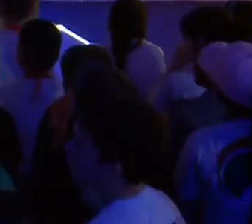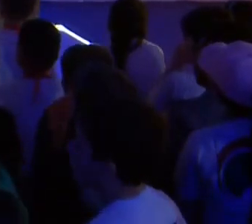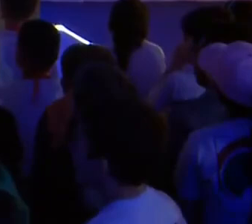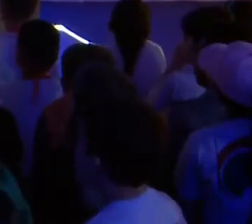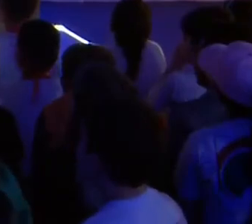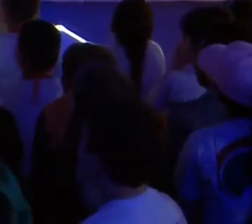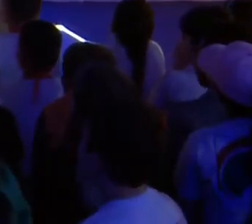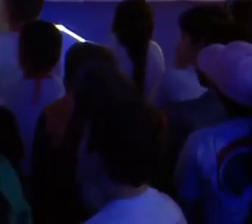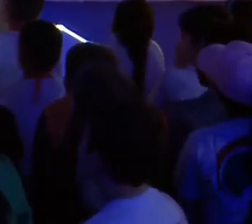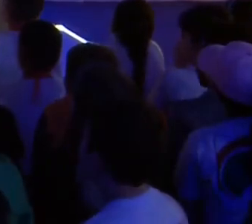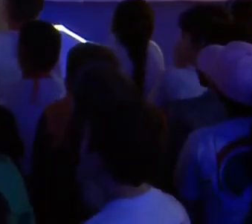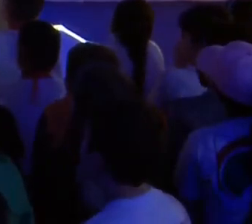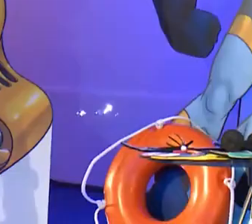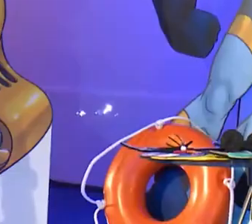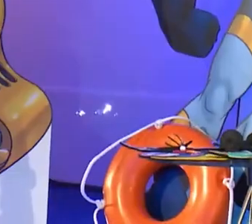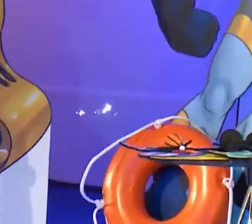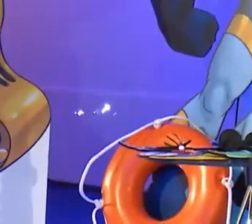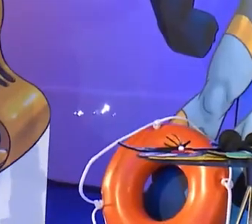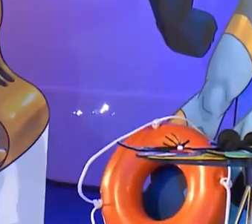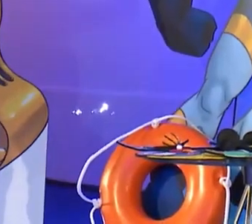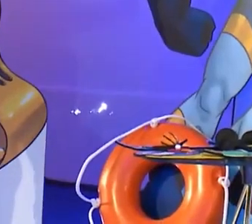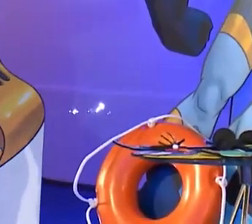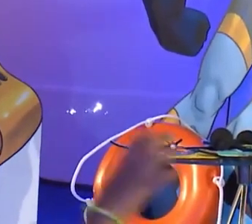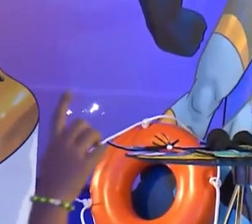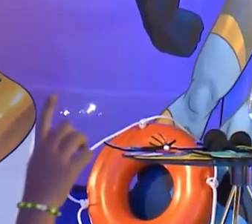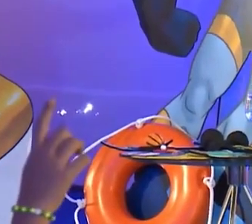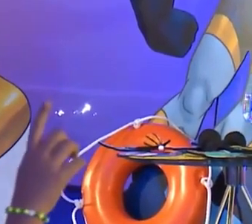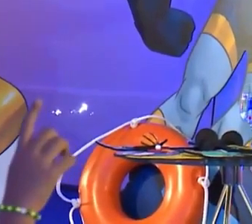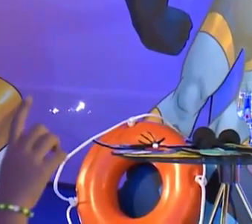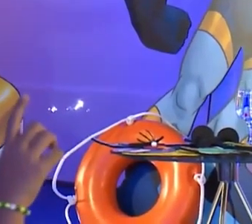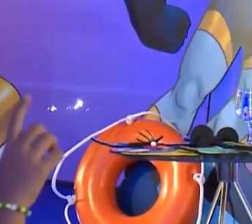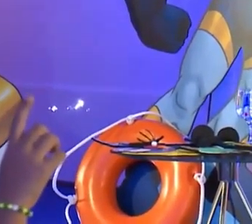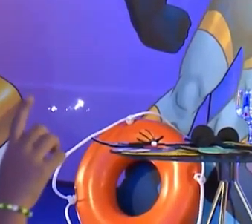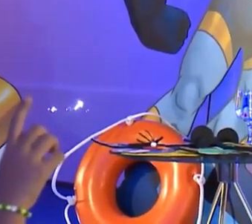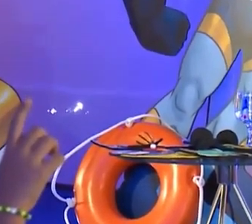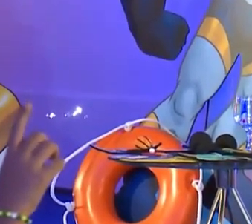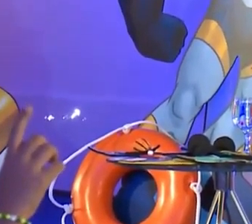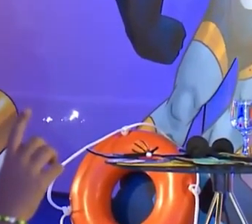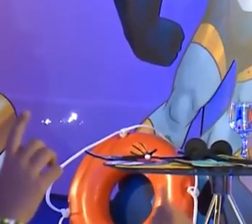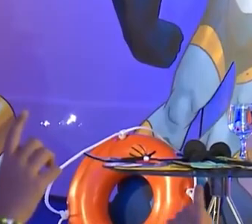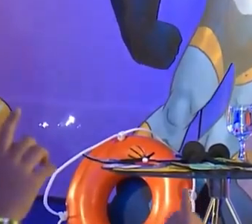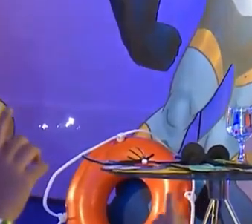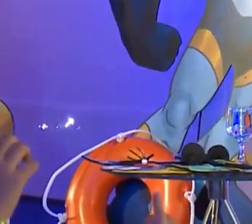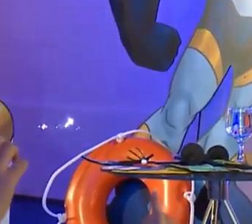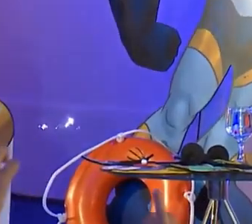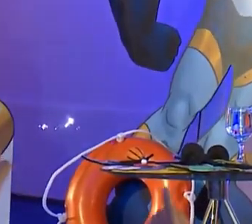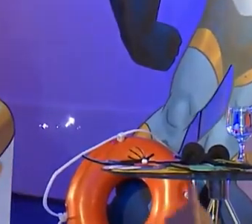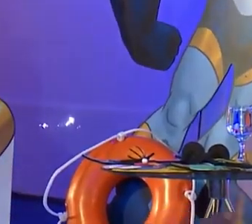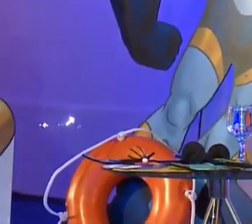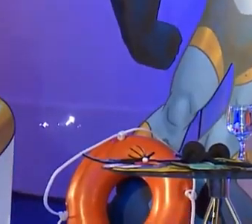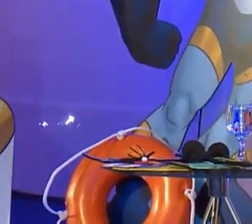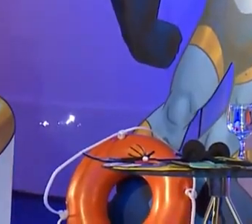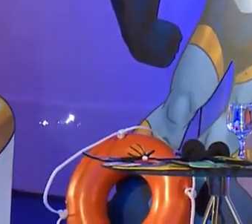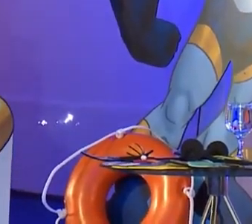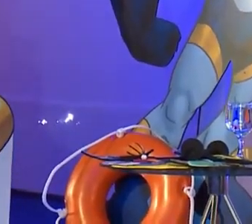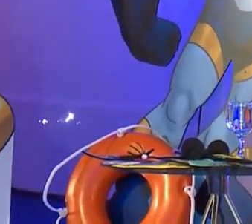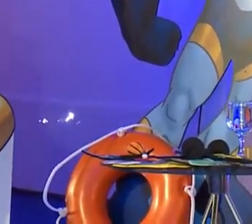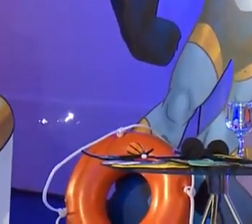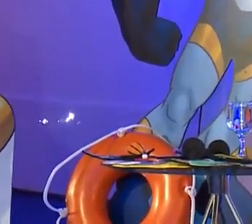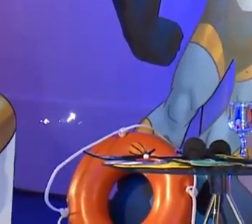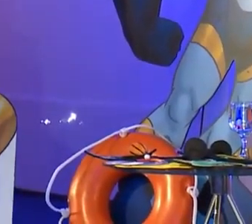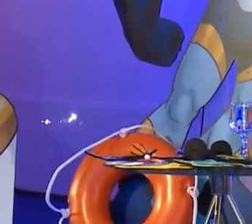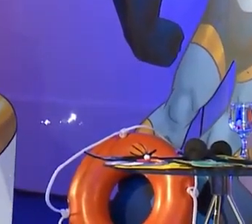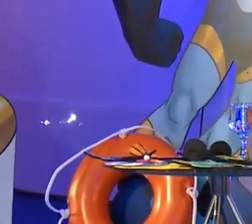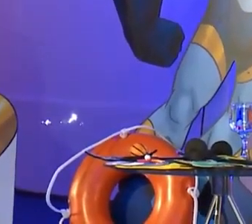Quem é da escola Benedito de Paula? Grita, grita! Cadê?